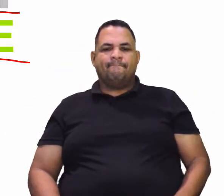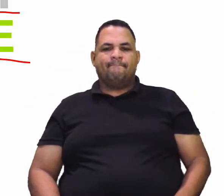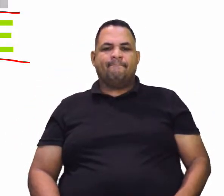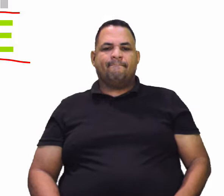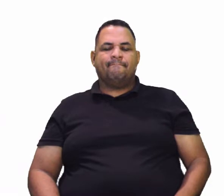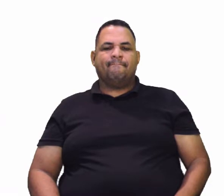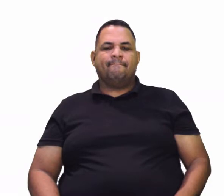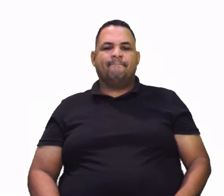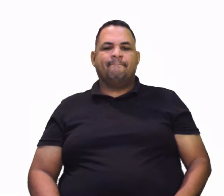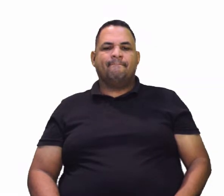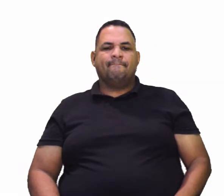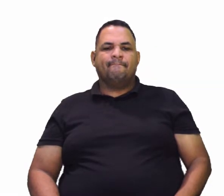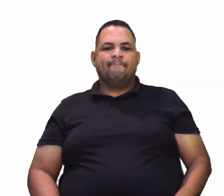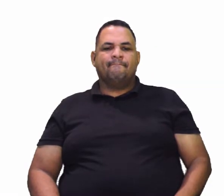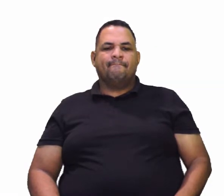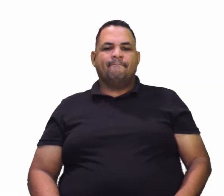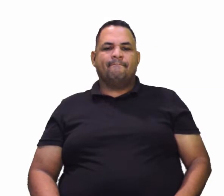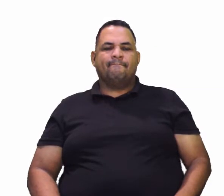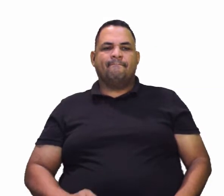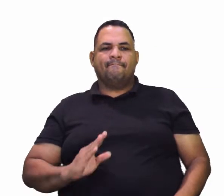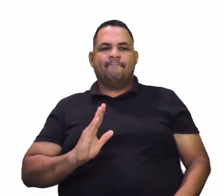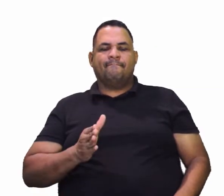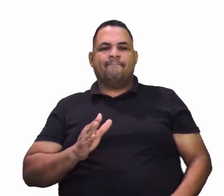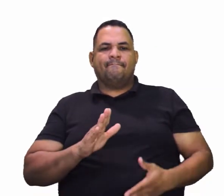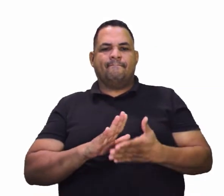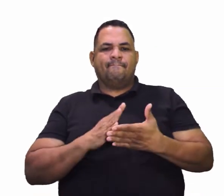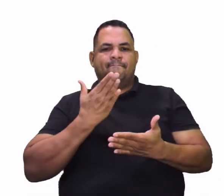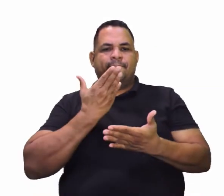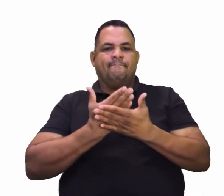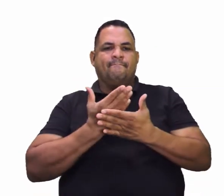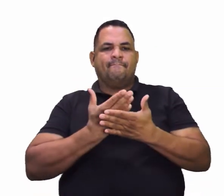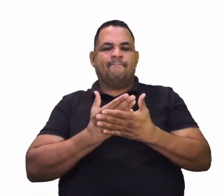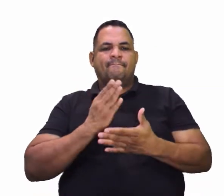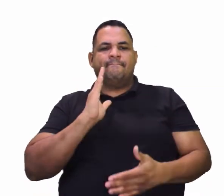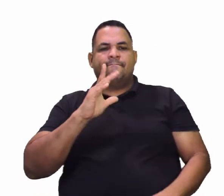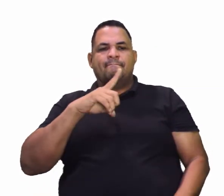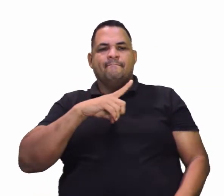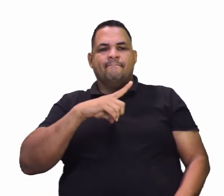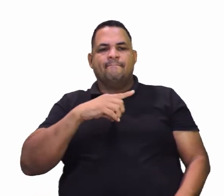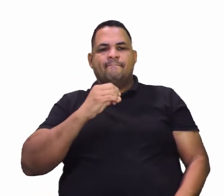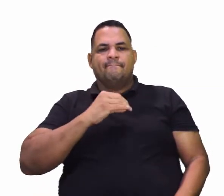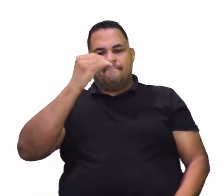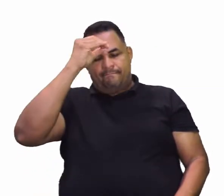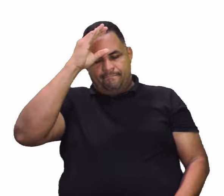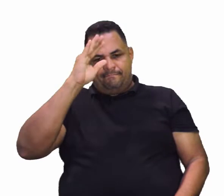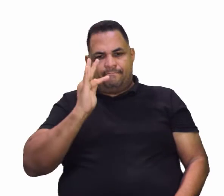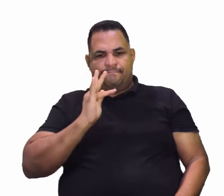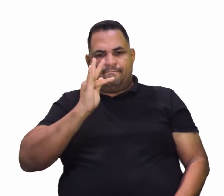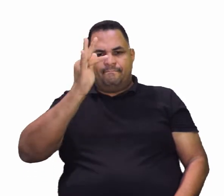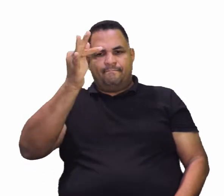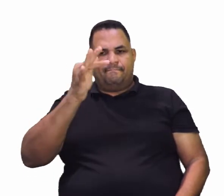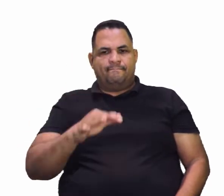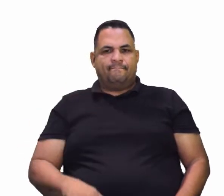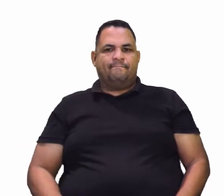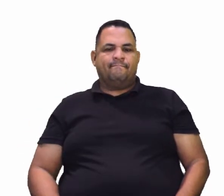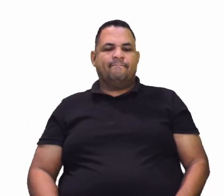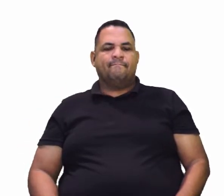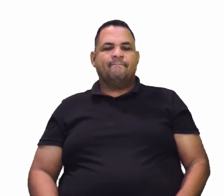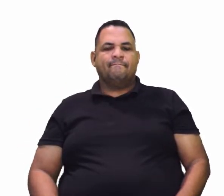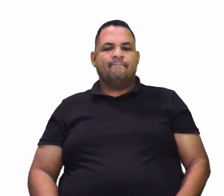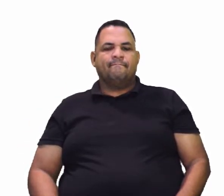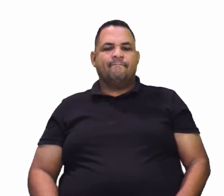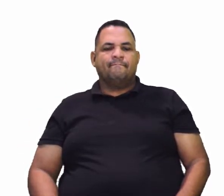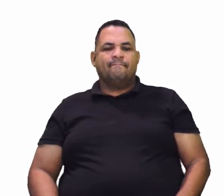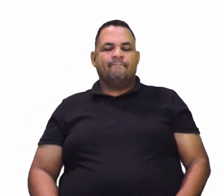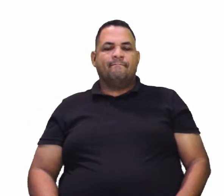tenho certeza que vocês já estudaram, já tiveram esse conhecimento do futuro em outros